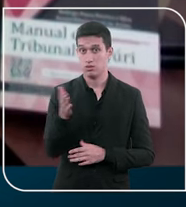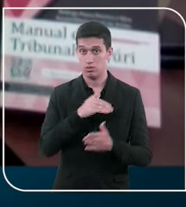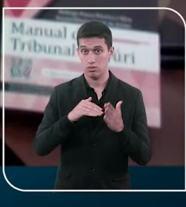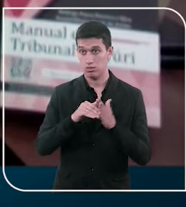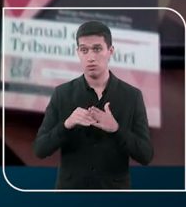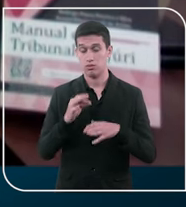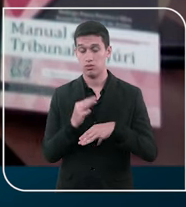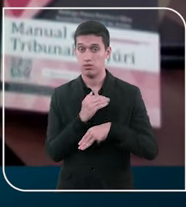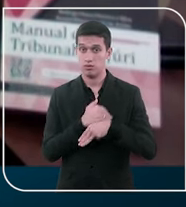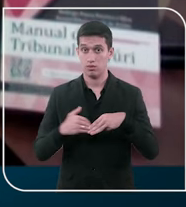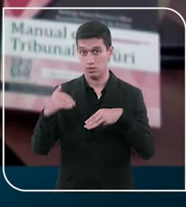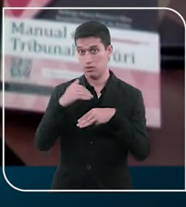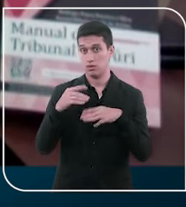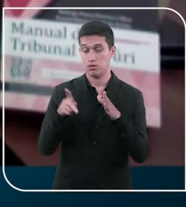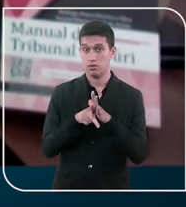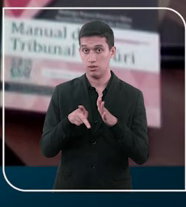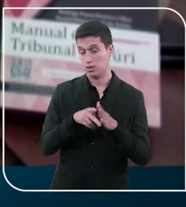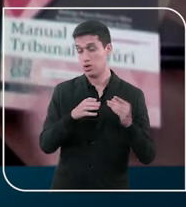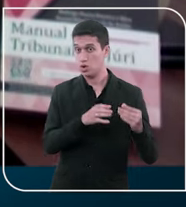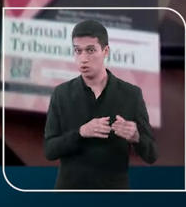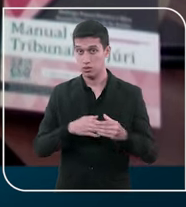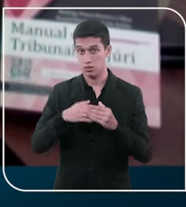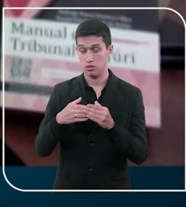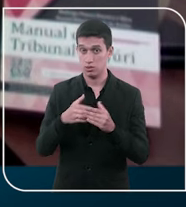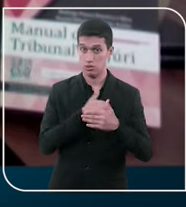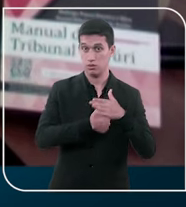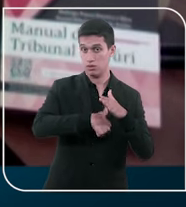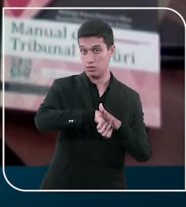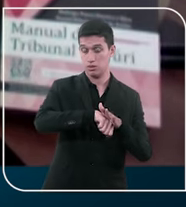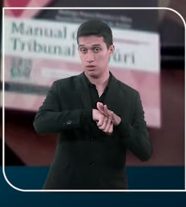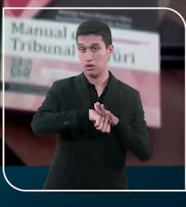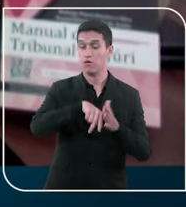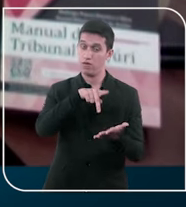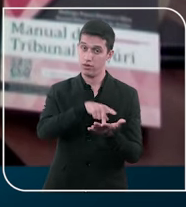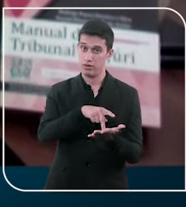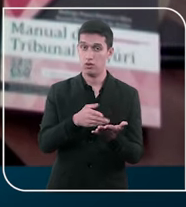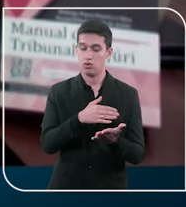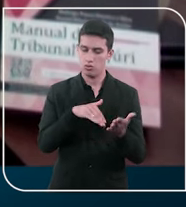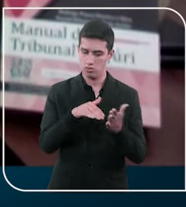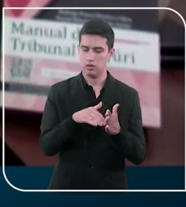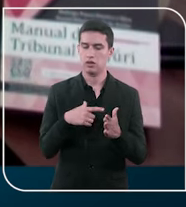os ministros das turmas criminais,